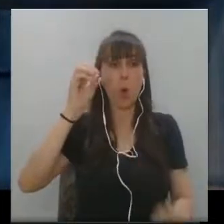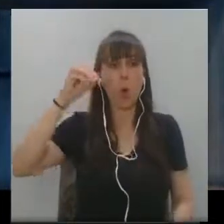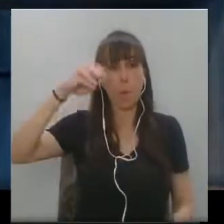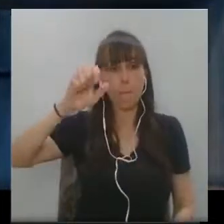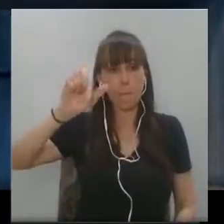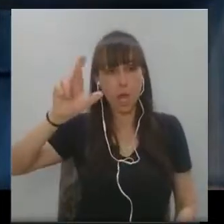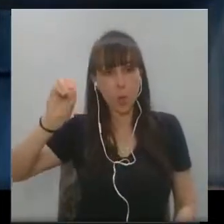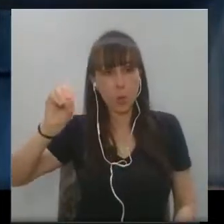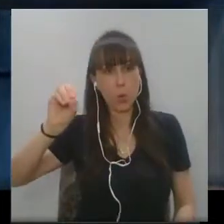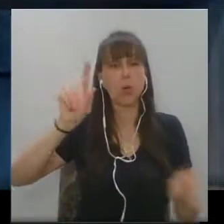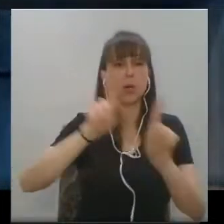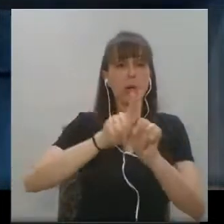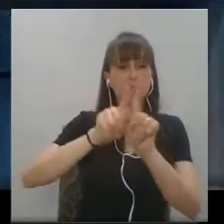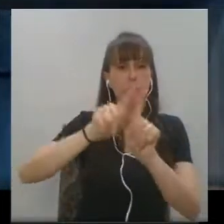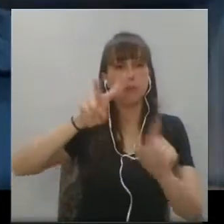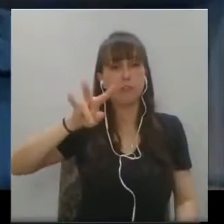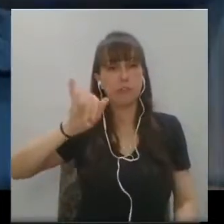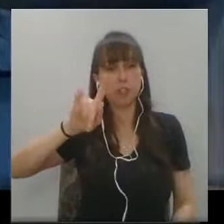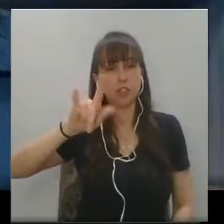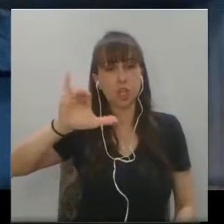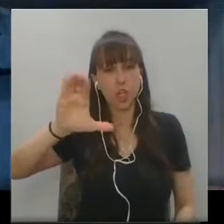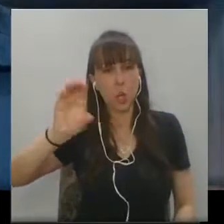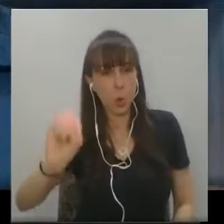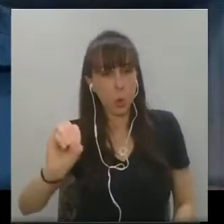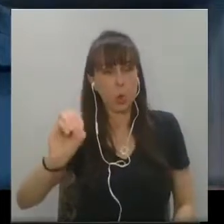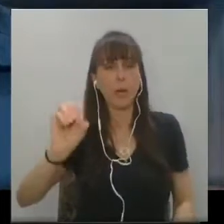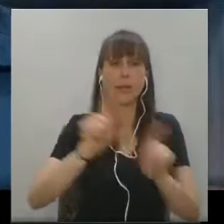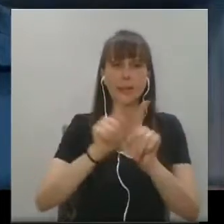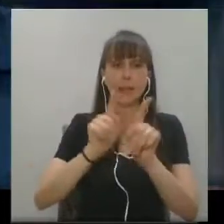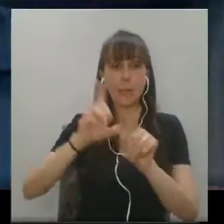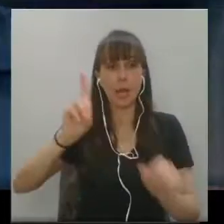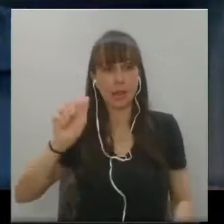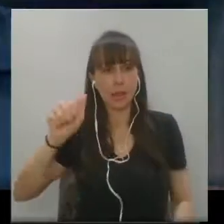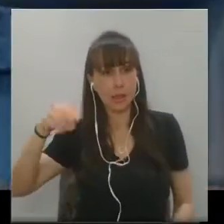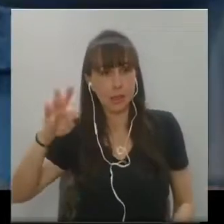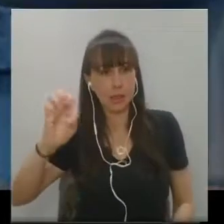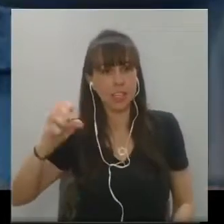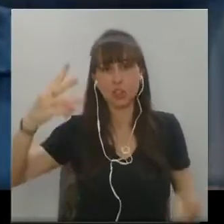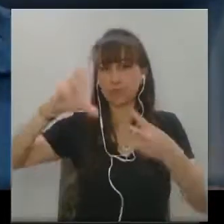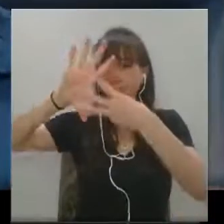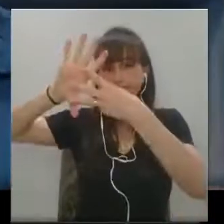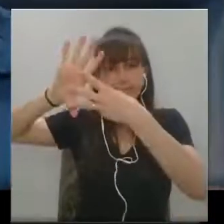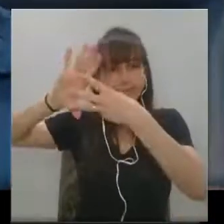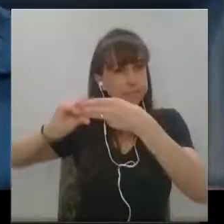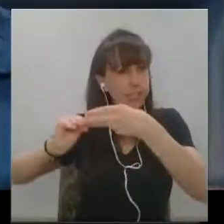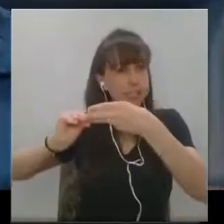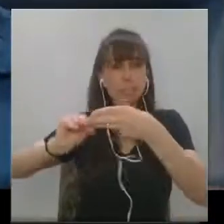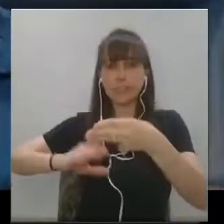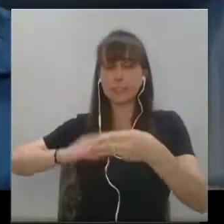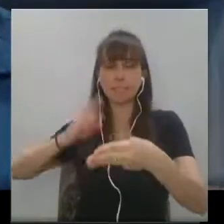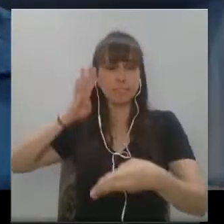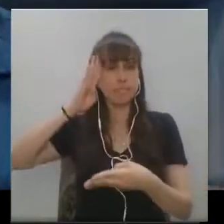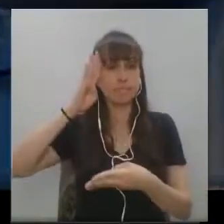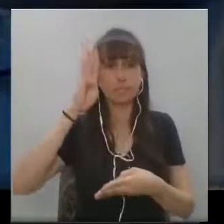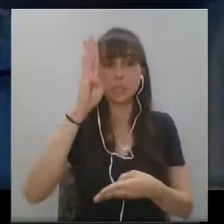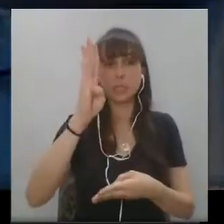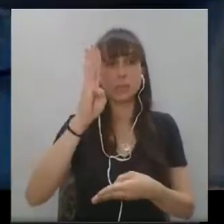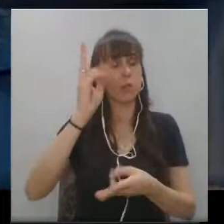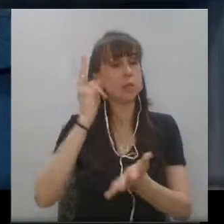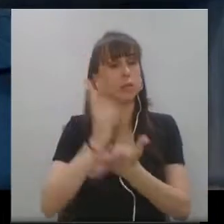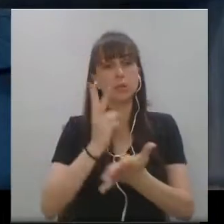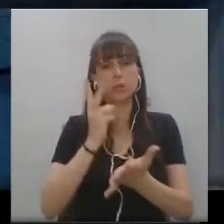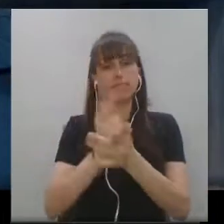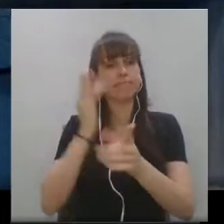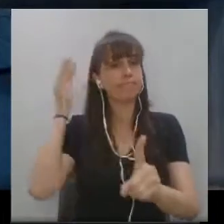né, são os topos. Se puder acrescentar Homero, Virgílio e Dante, que são sempre referenciados, especialmente Homero,